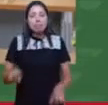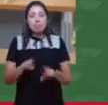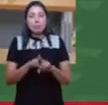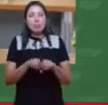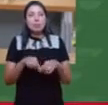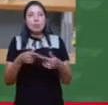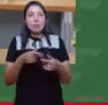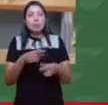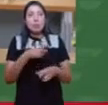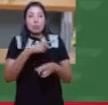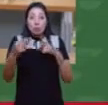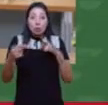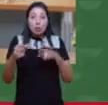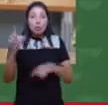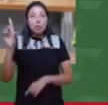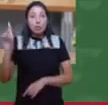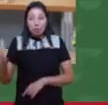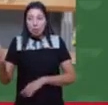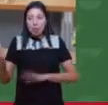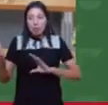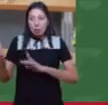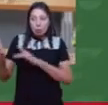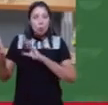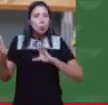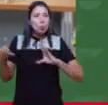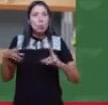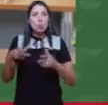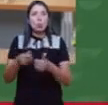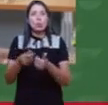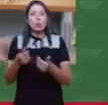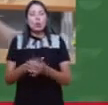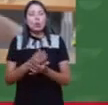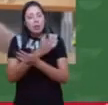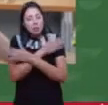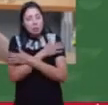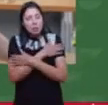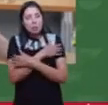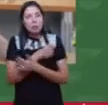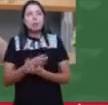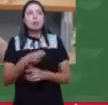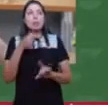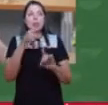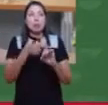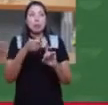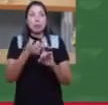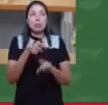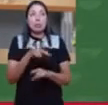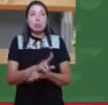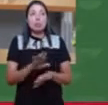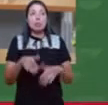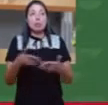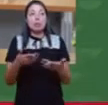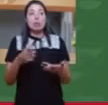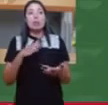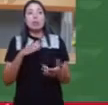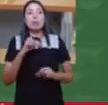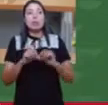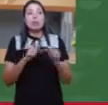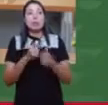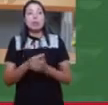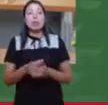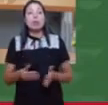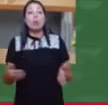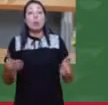conterrâneo, está dizendo fora direita. Fora direita, importante, Adilson. Um grande abraço, na luta sempre. Pessoal, nós vamos ter uma